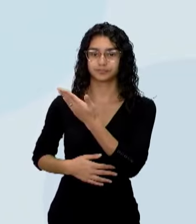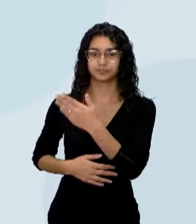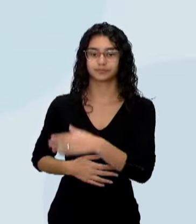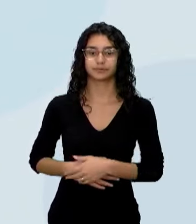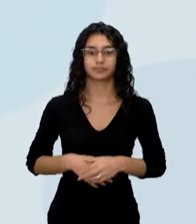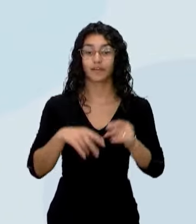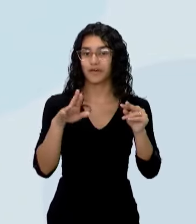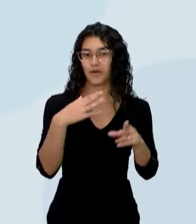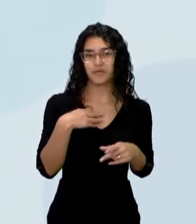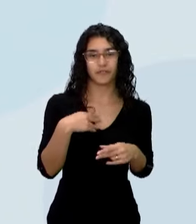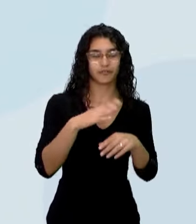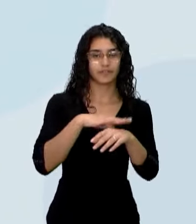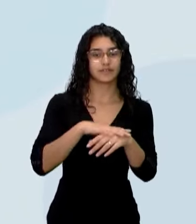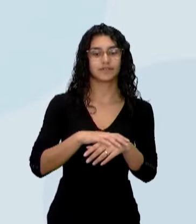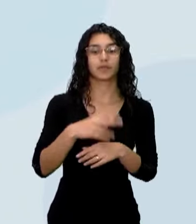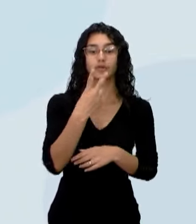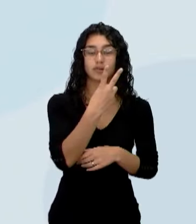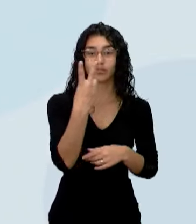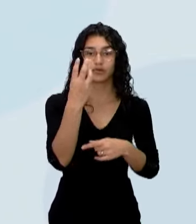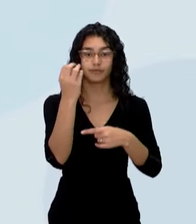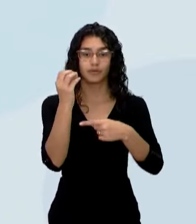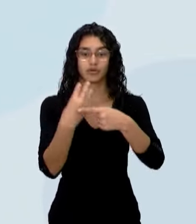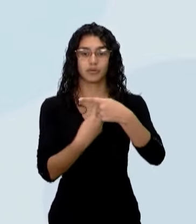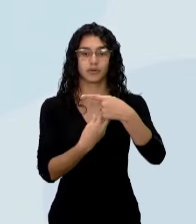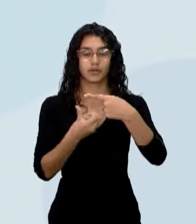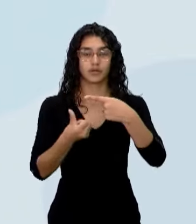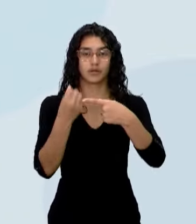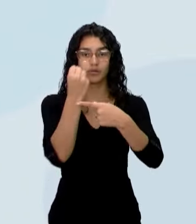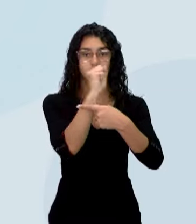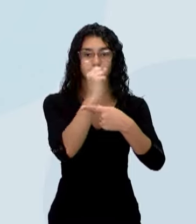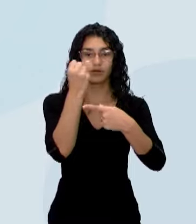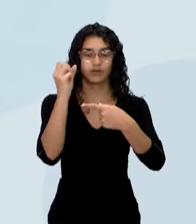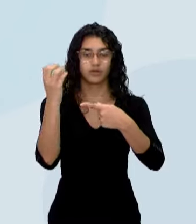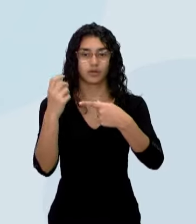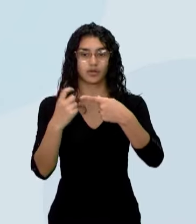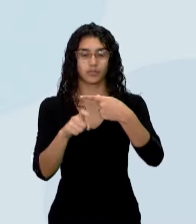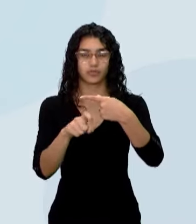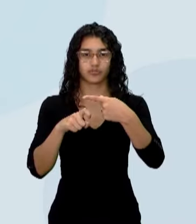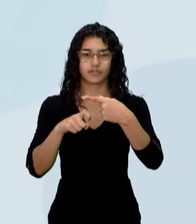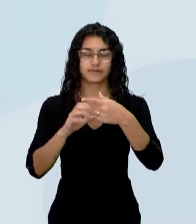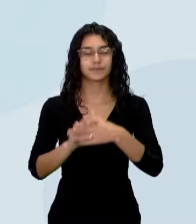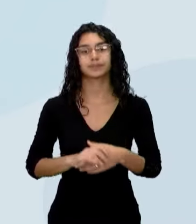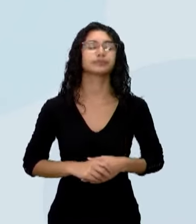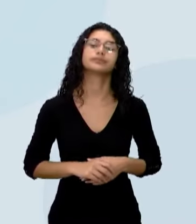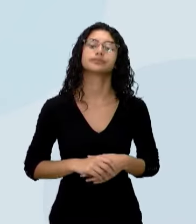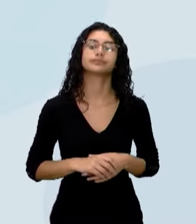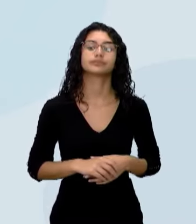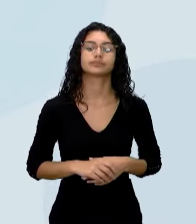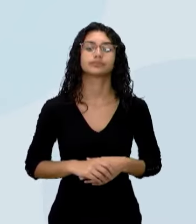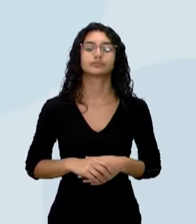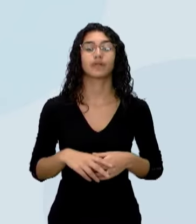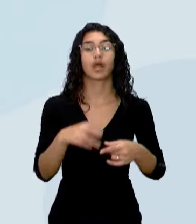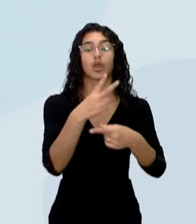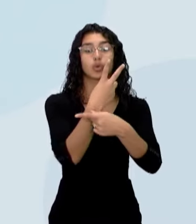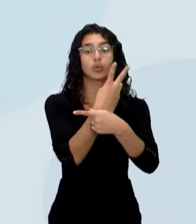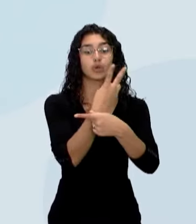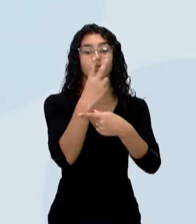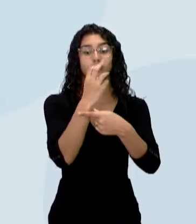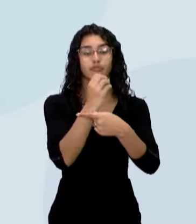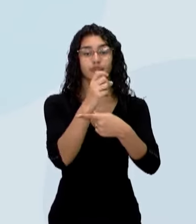Igualzinho que eu fiz, ó, 220 sobre 36 é igual a 880 sobre x, né? Então, olha só. Eu fiz